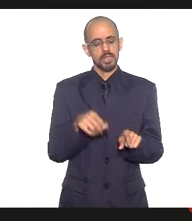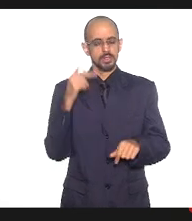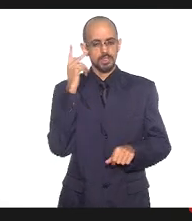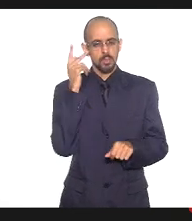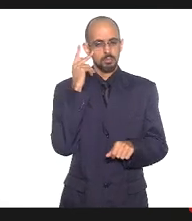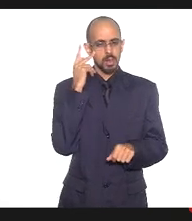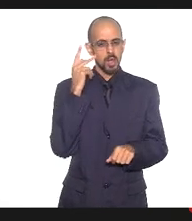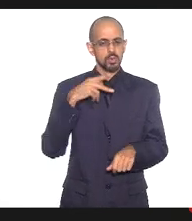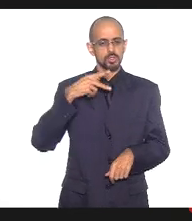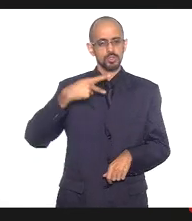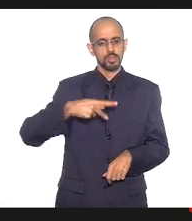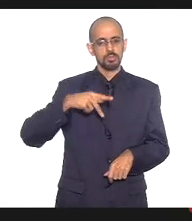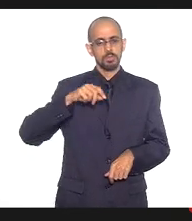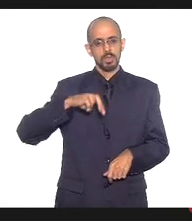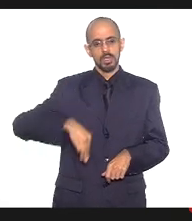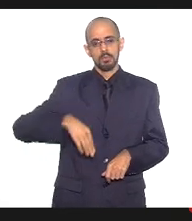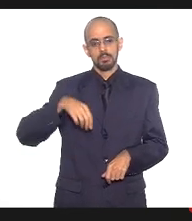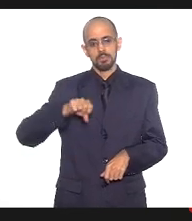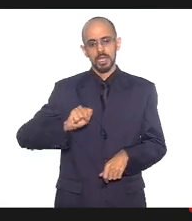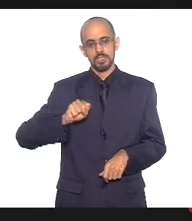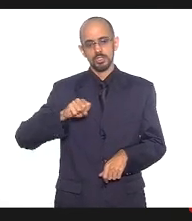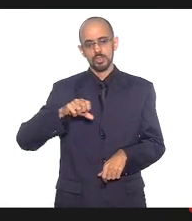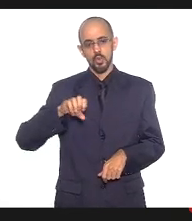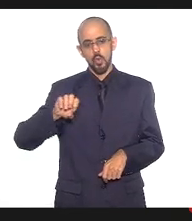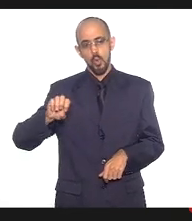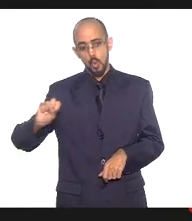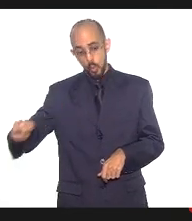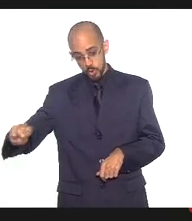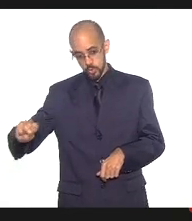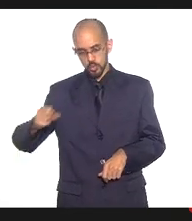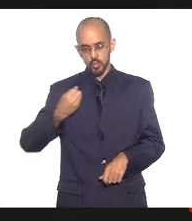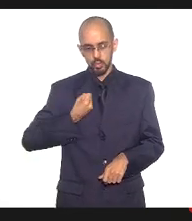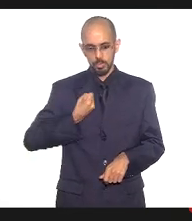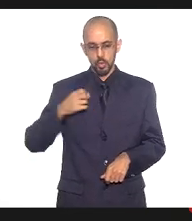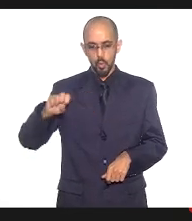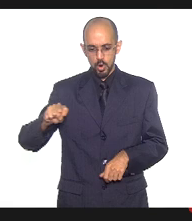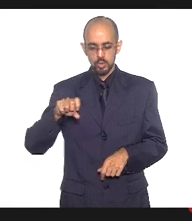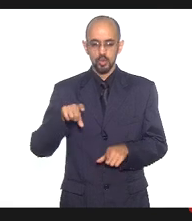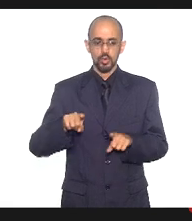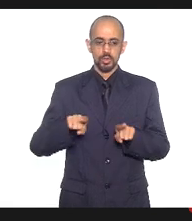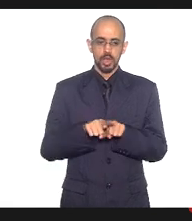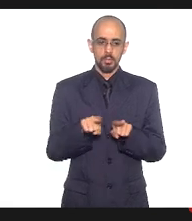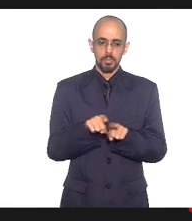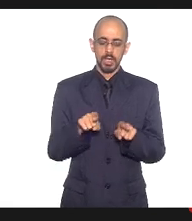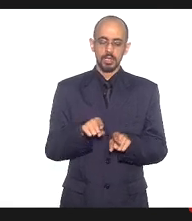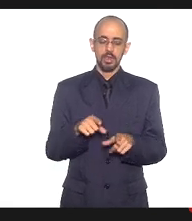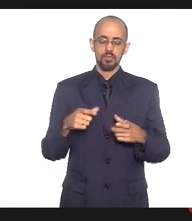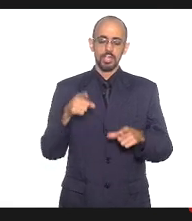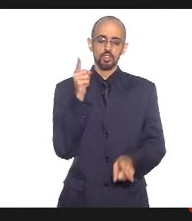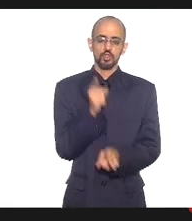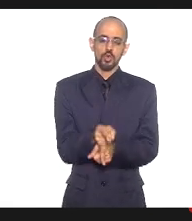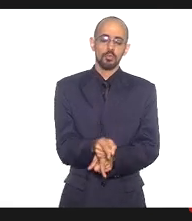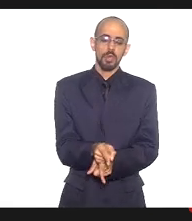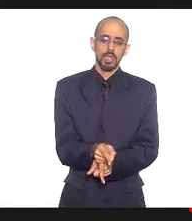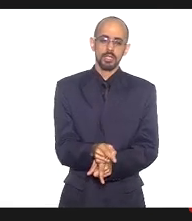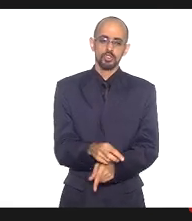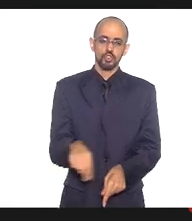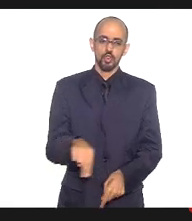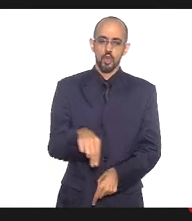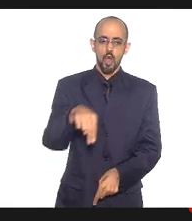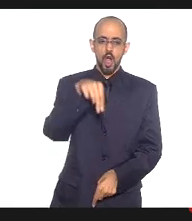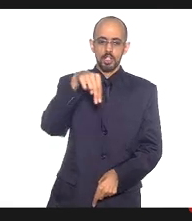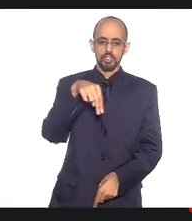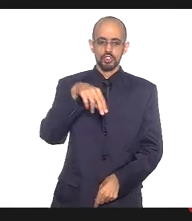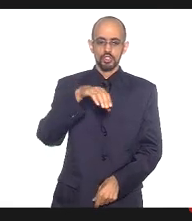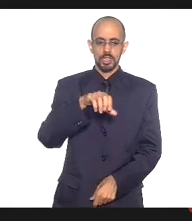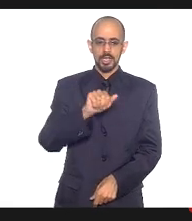bloco BMS-8, onde houve a descoberta do atual campo de Carcará e norte de Carcará.